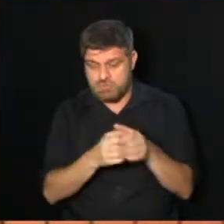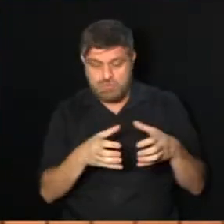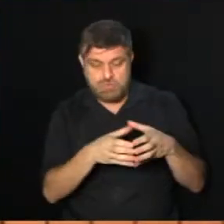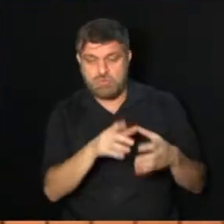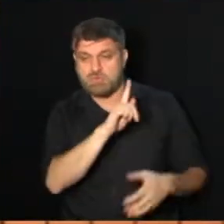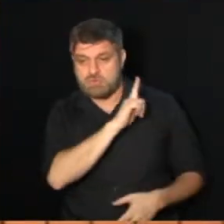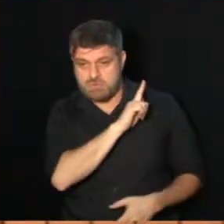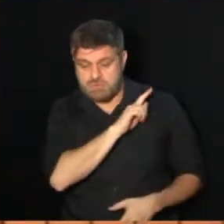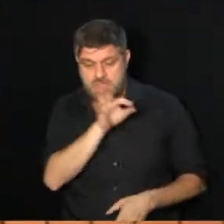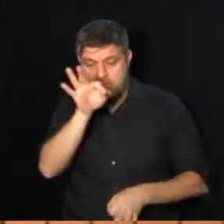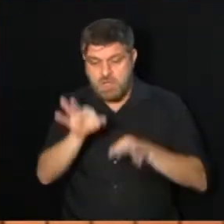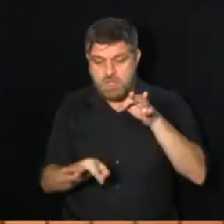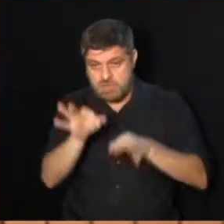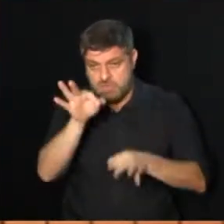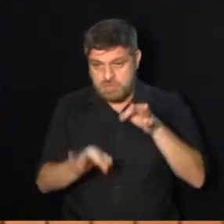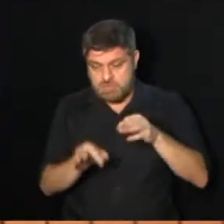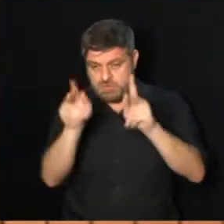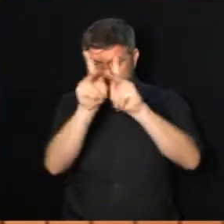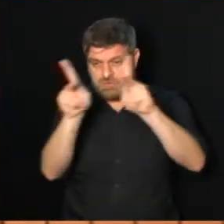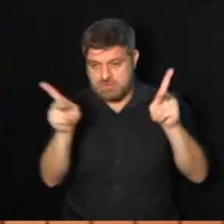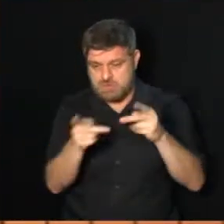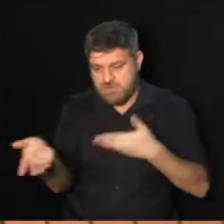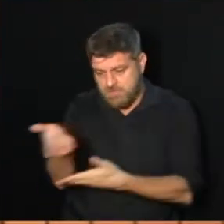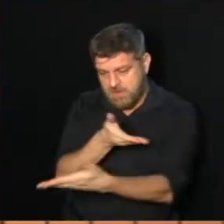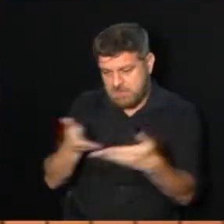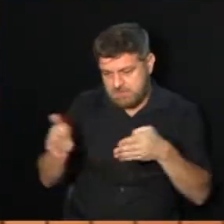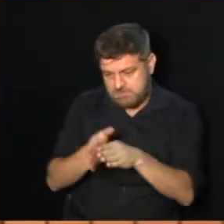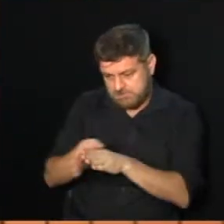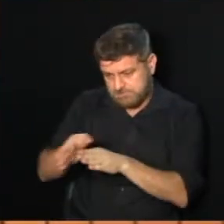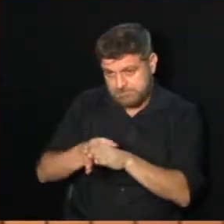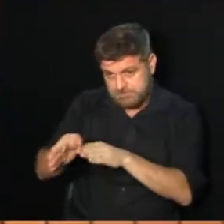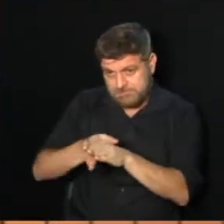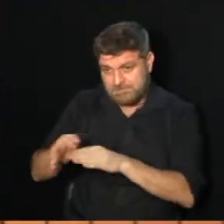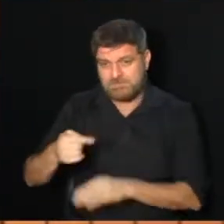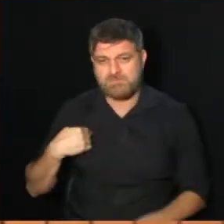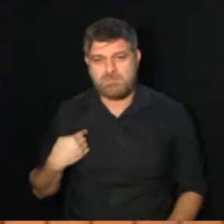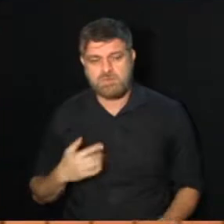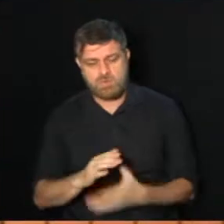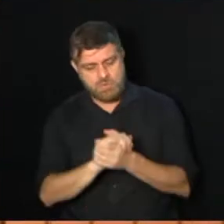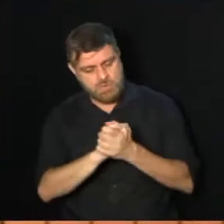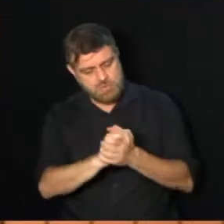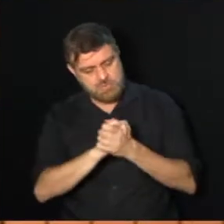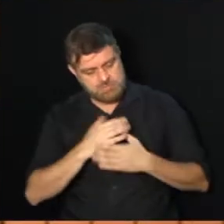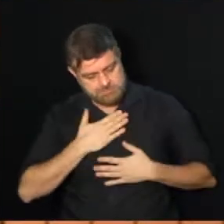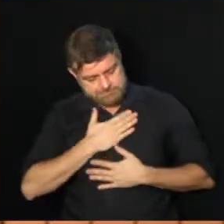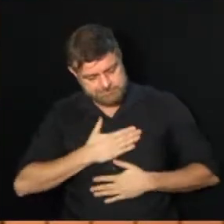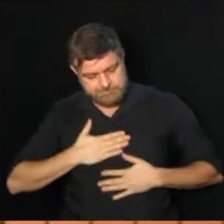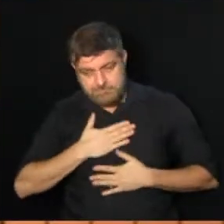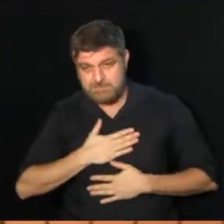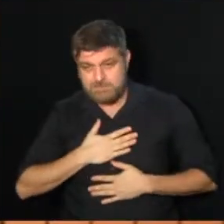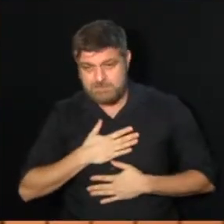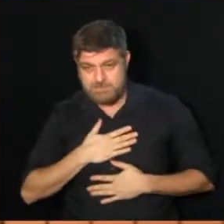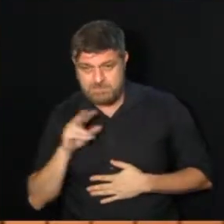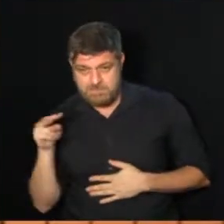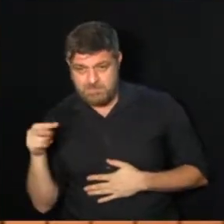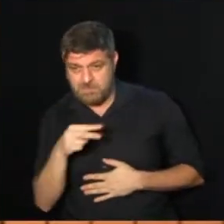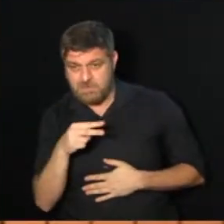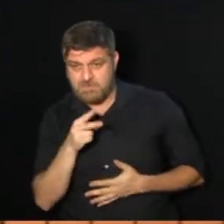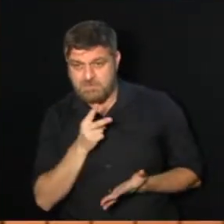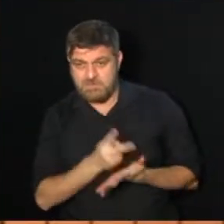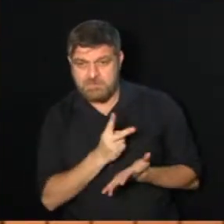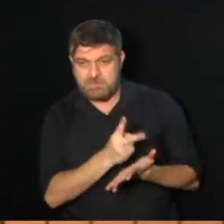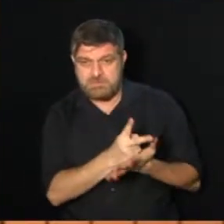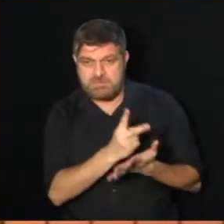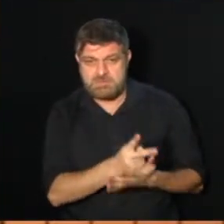Justiça Restaurativa em Campinas, e a quem eu saúdo e agradeço. Não sei se os senhores presenciaram aqui, mas ele sempre muito